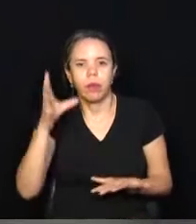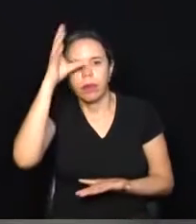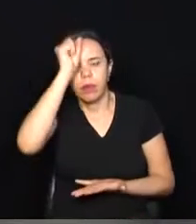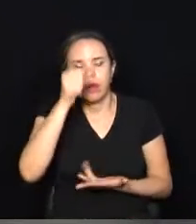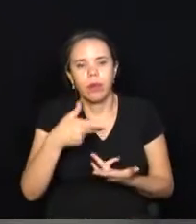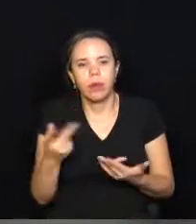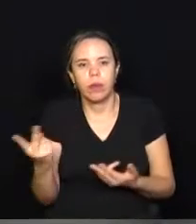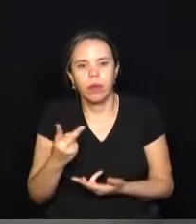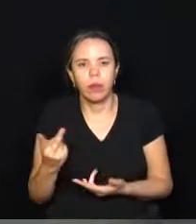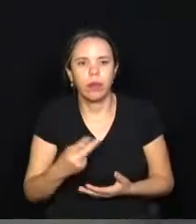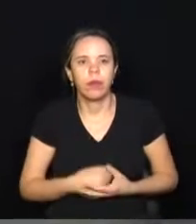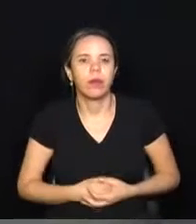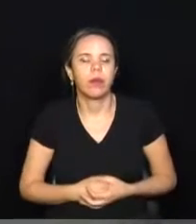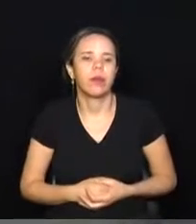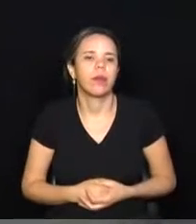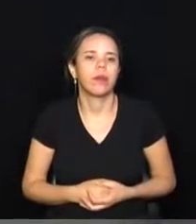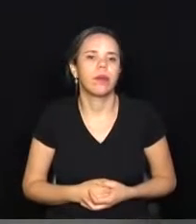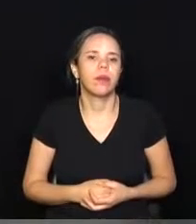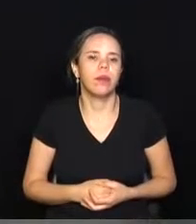com vocês, viu?